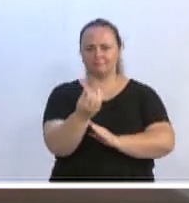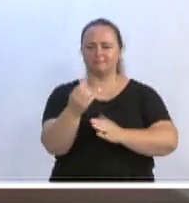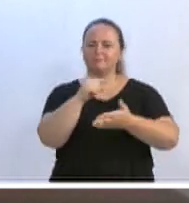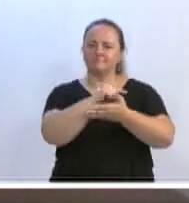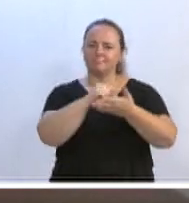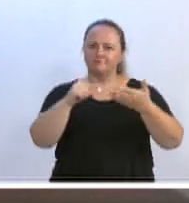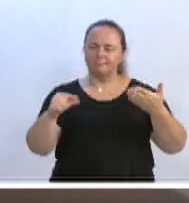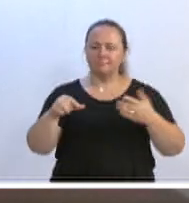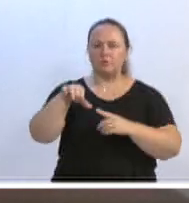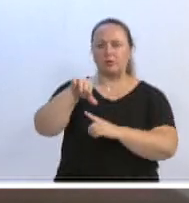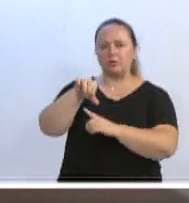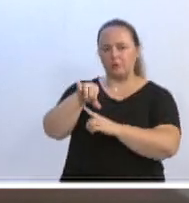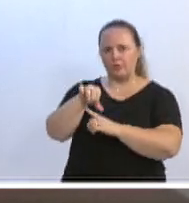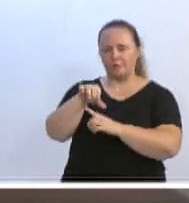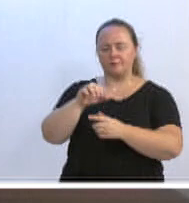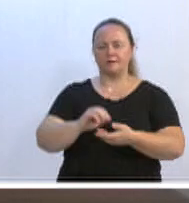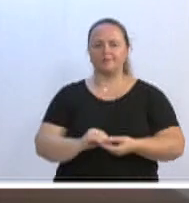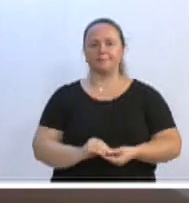versículo 9.